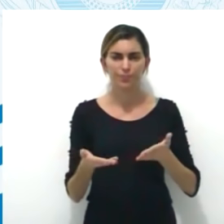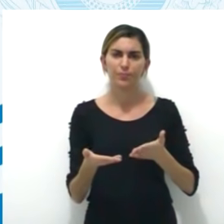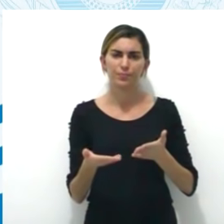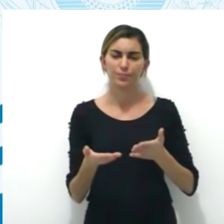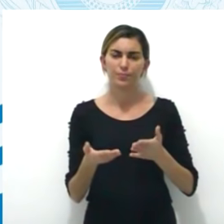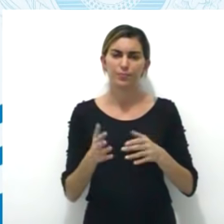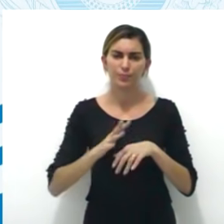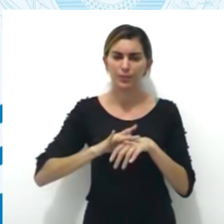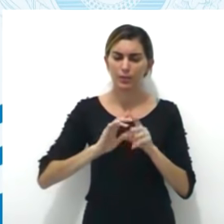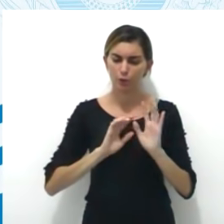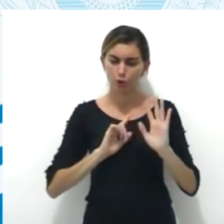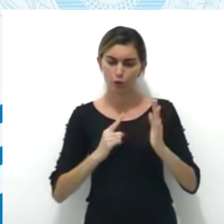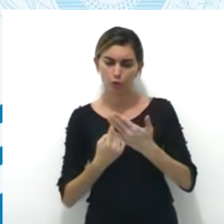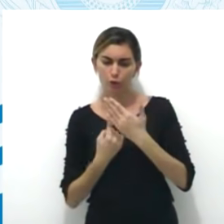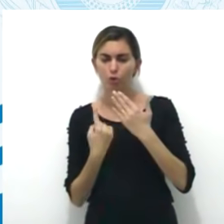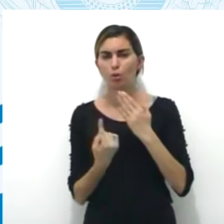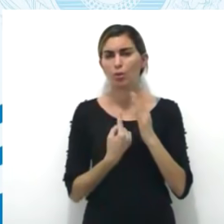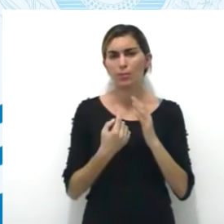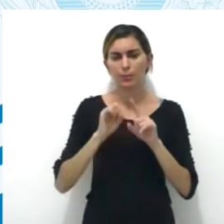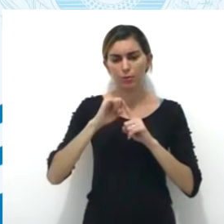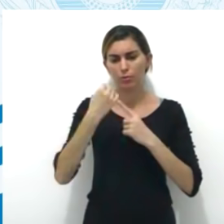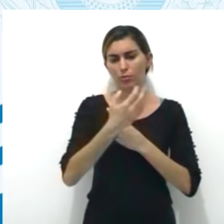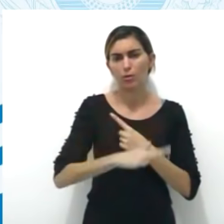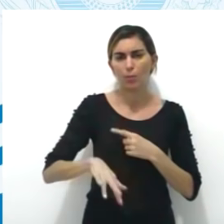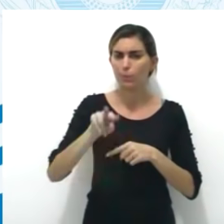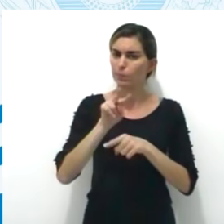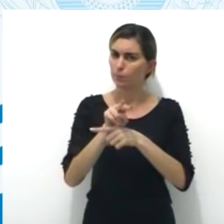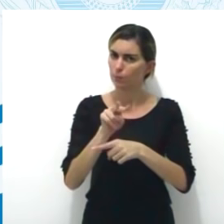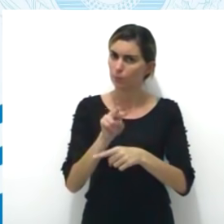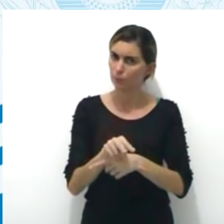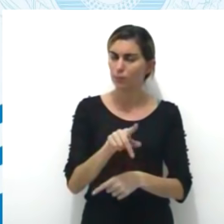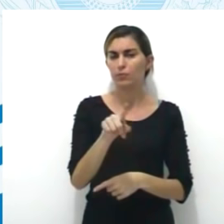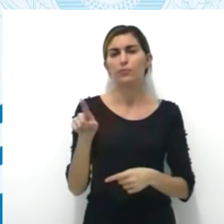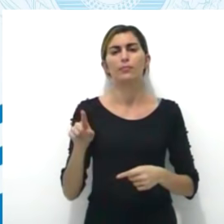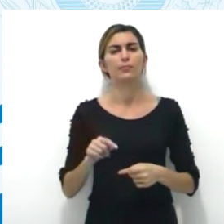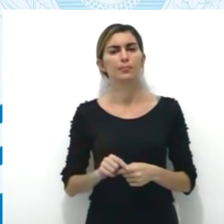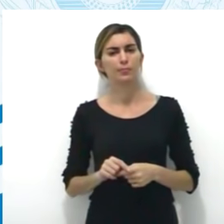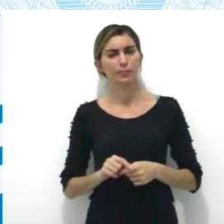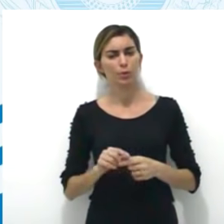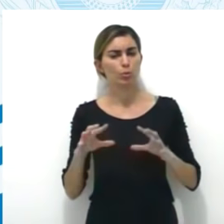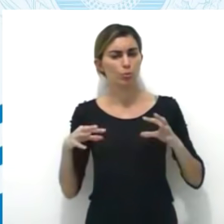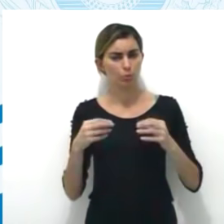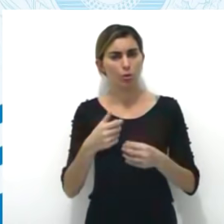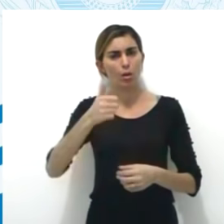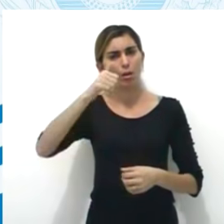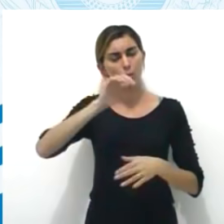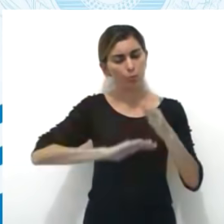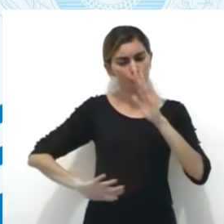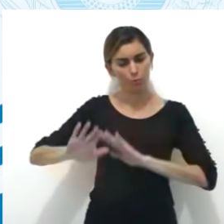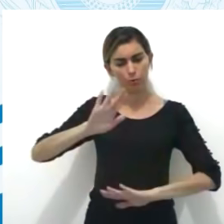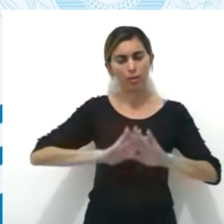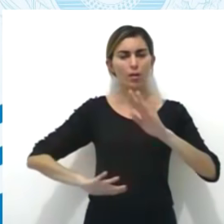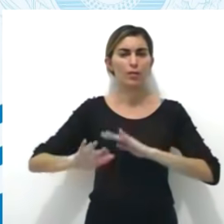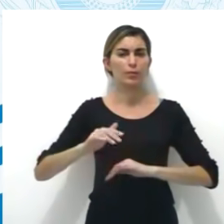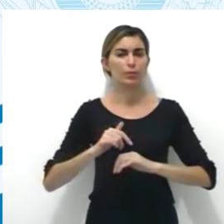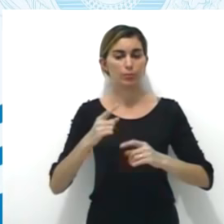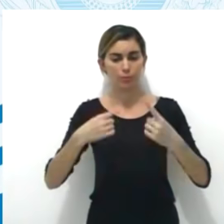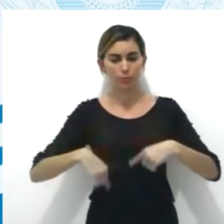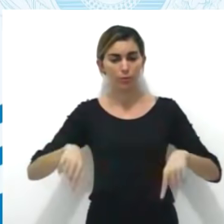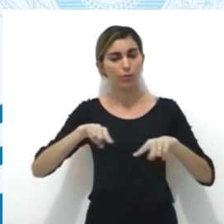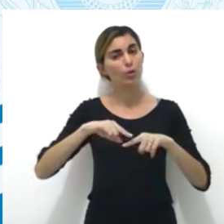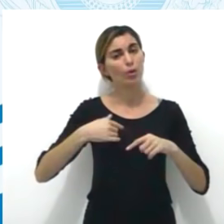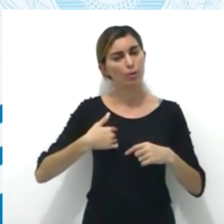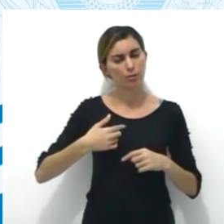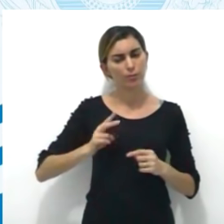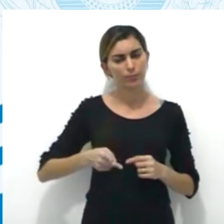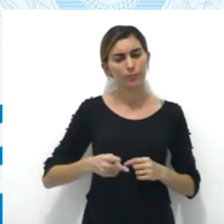momento de isolamento social, se protejam, não é isso? E tome bastante cuidado, que aqui